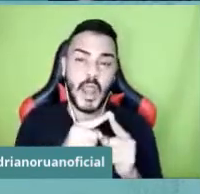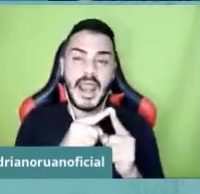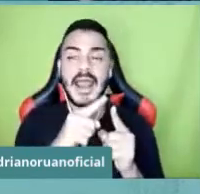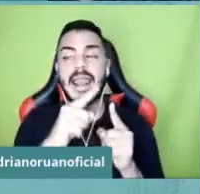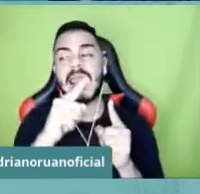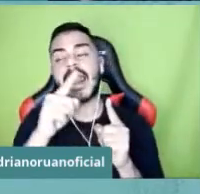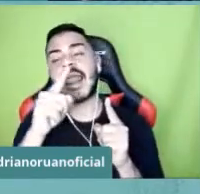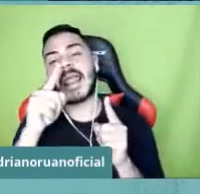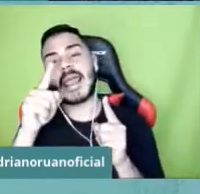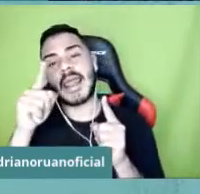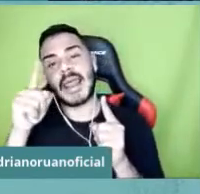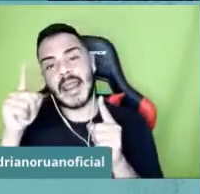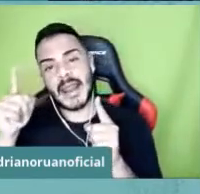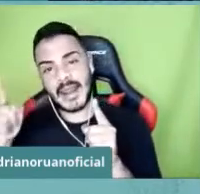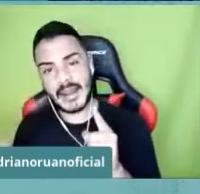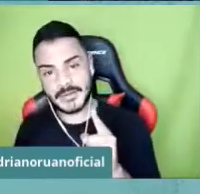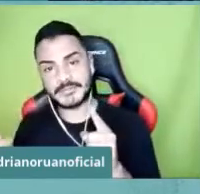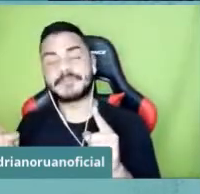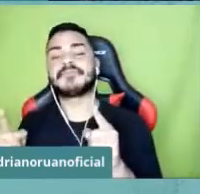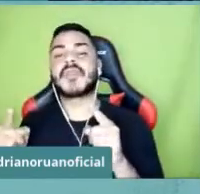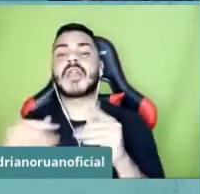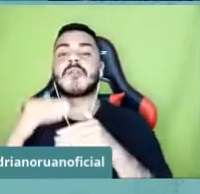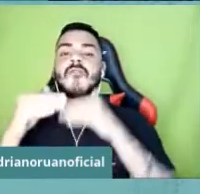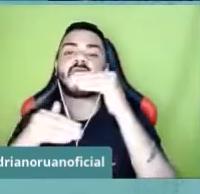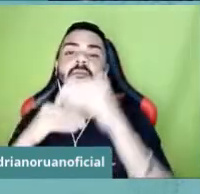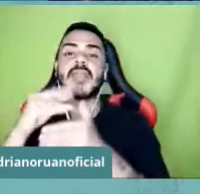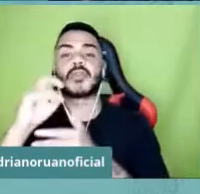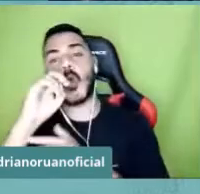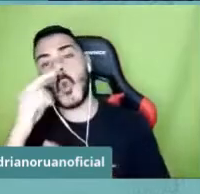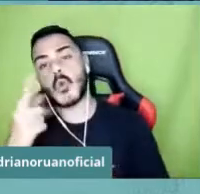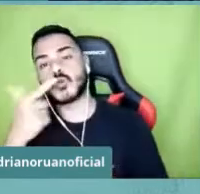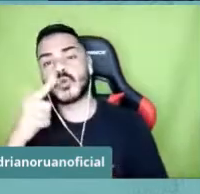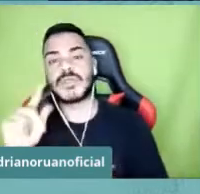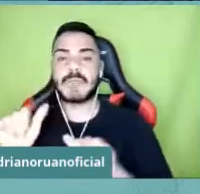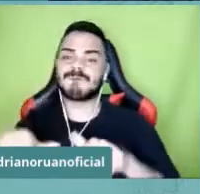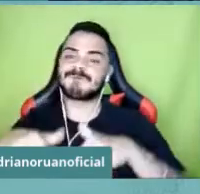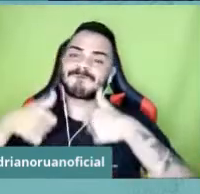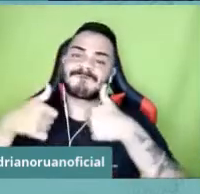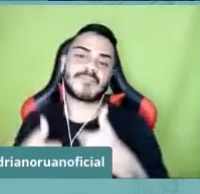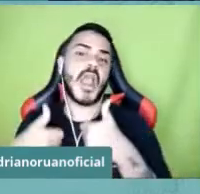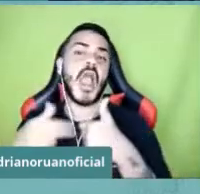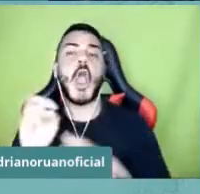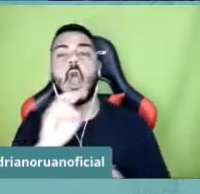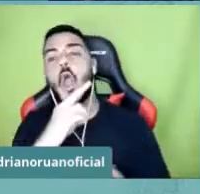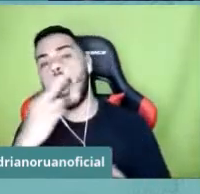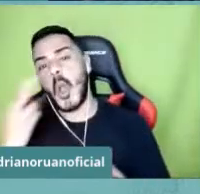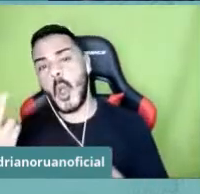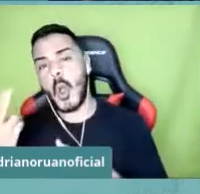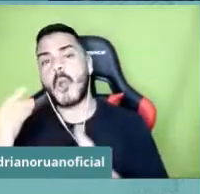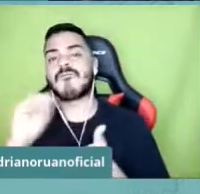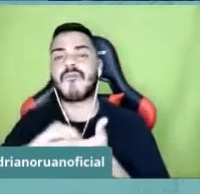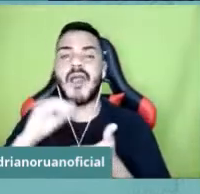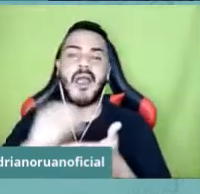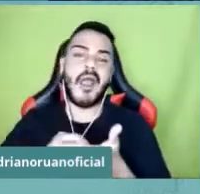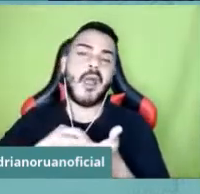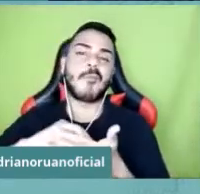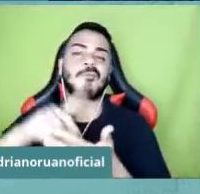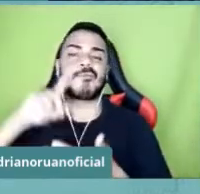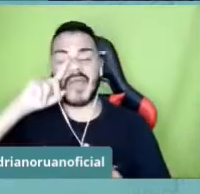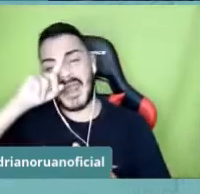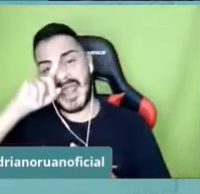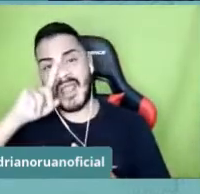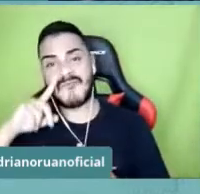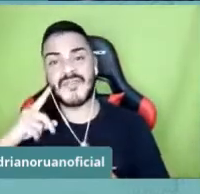de desenvolvimento, ou ela não tem efetividade, ou ela tem efeitos colaterais graves.